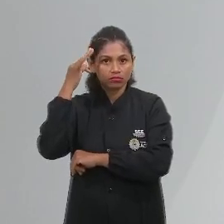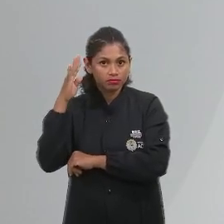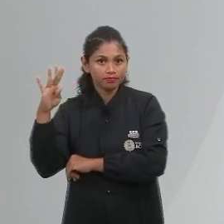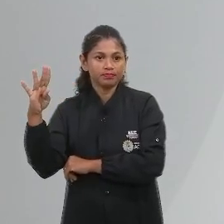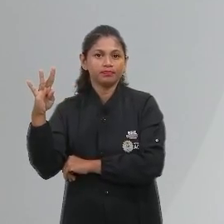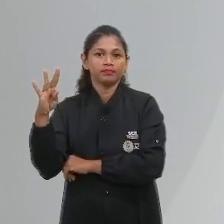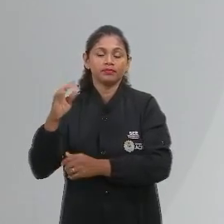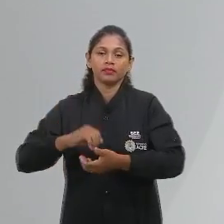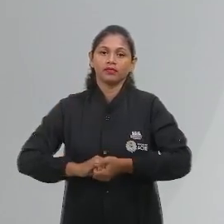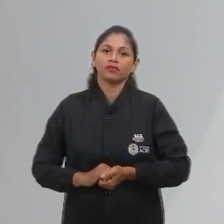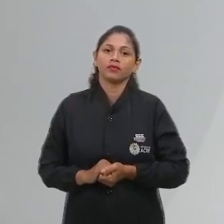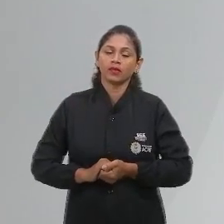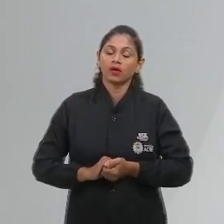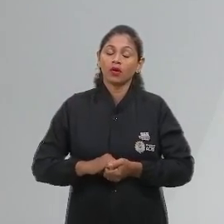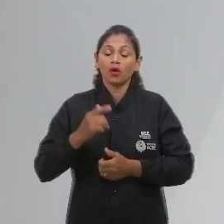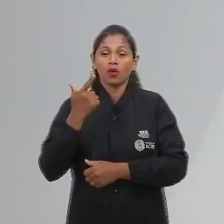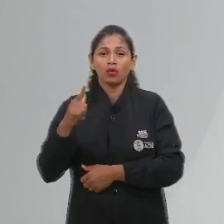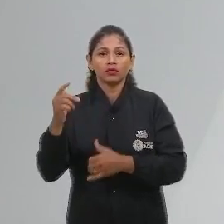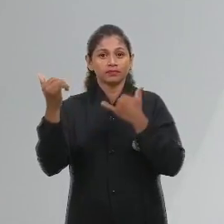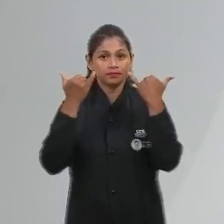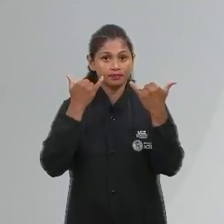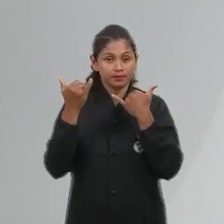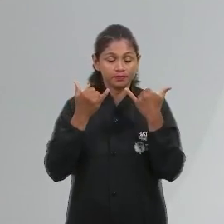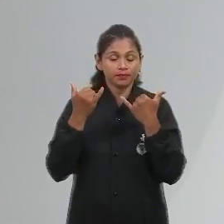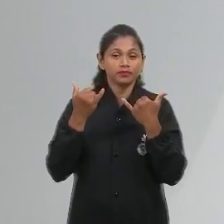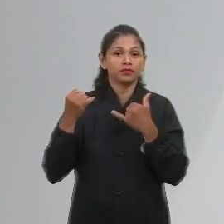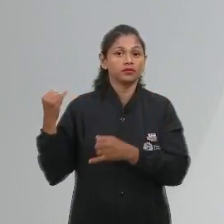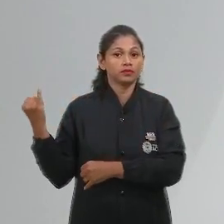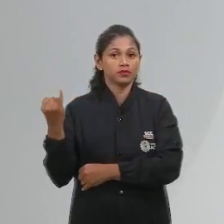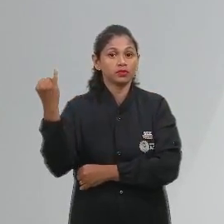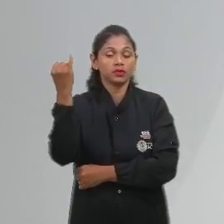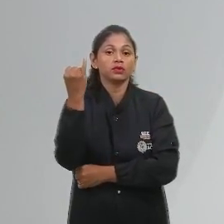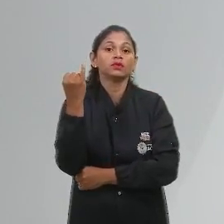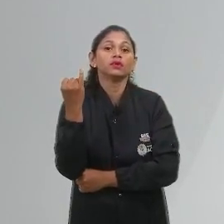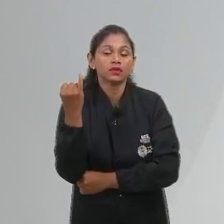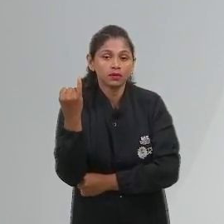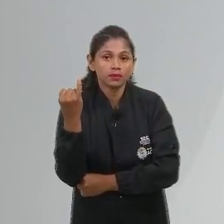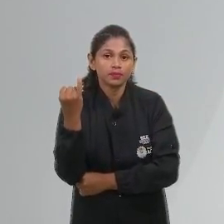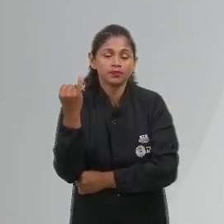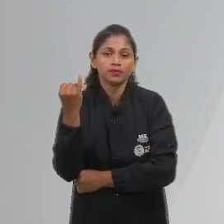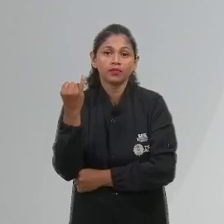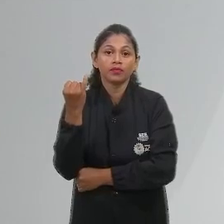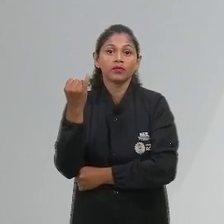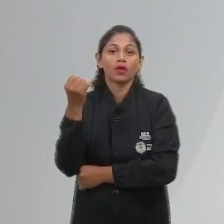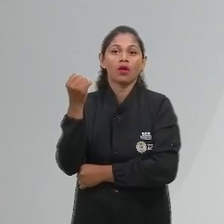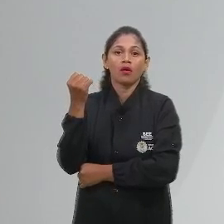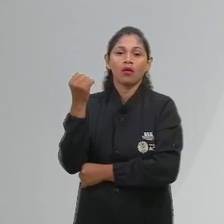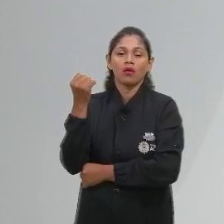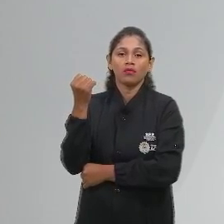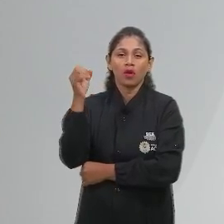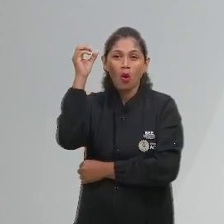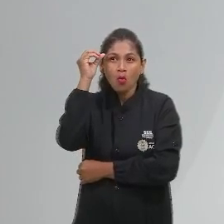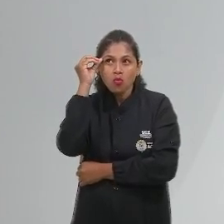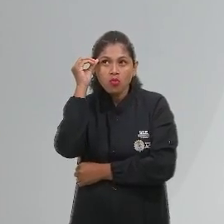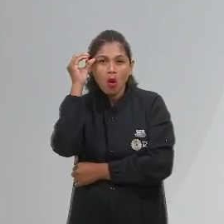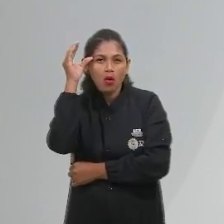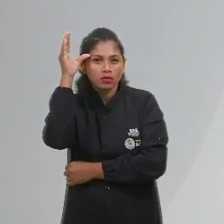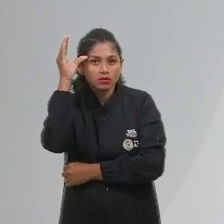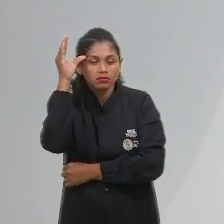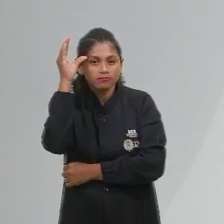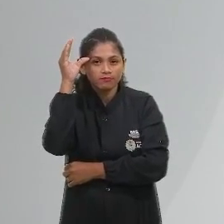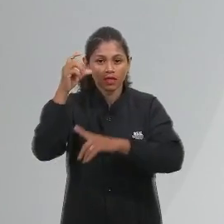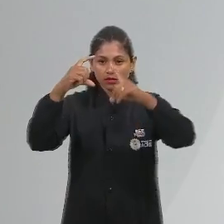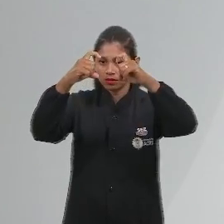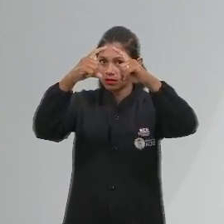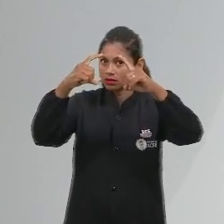observação absolutamente fundamental que eu também faço a todos vocês. O conhecimento científico, diferente